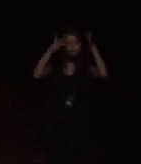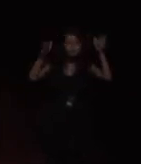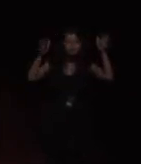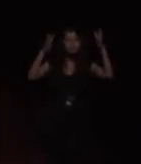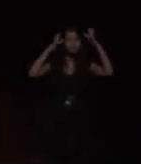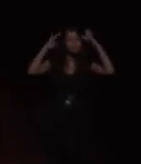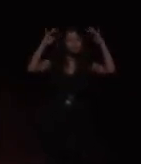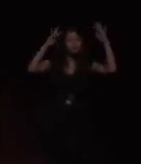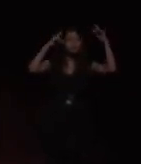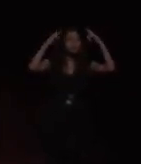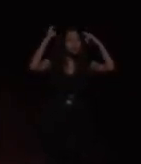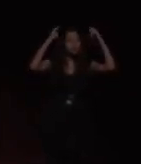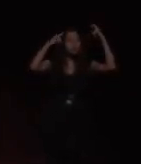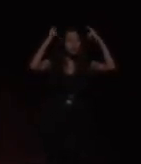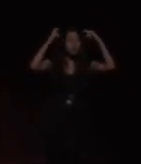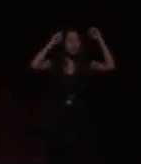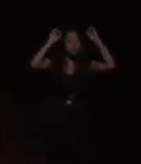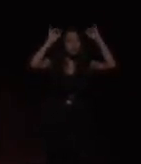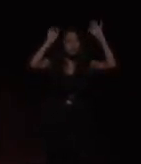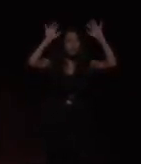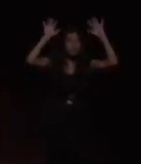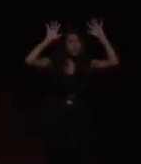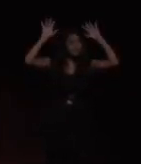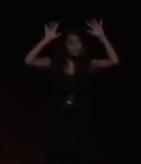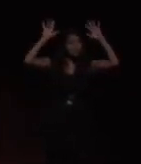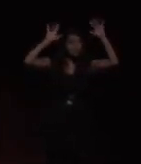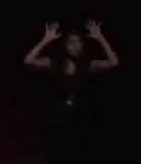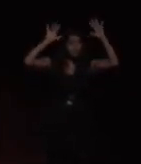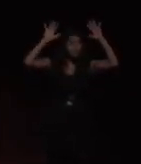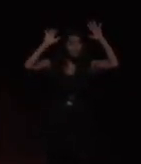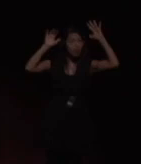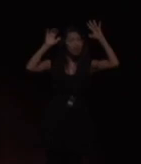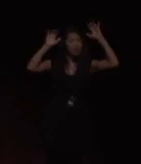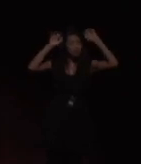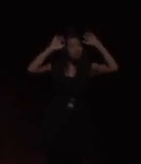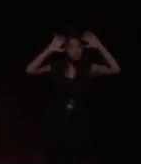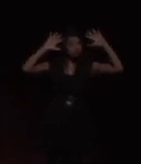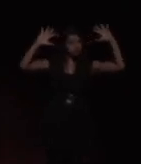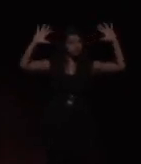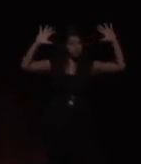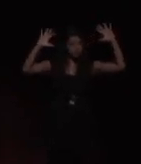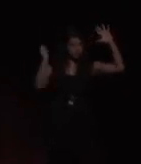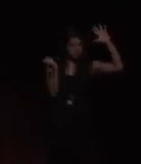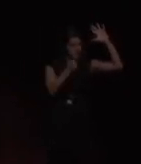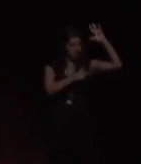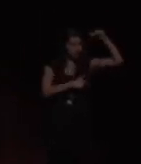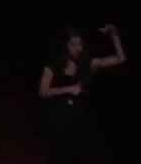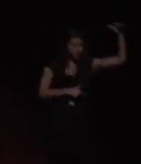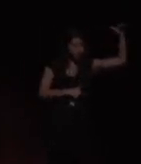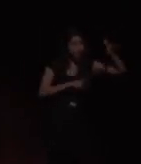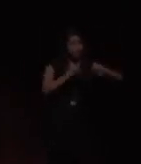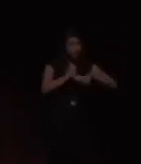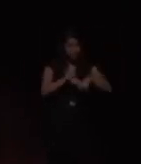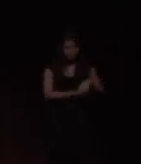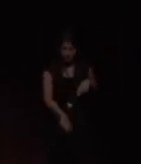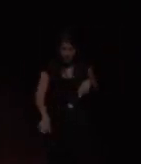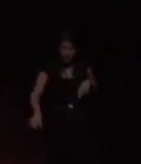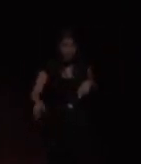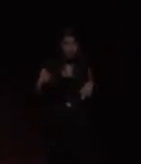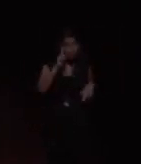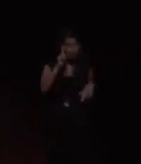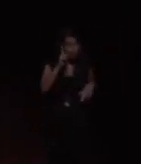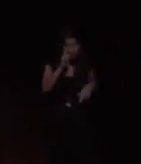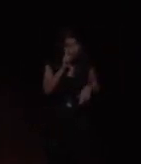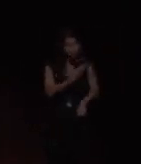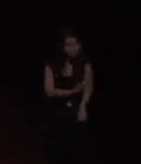criativo, que é muitíssimo mais amplo. Então, eles vivem isso de forma cotidiana. Assim como a poesia não havia aparecido de uma